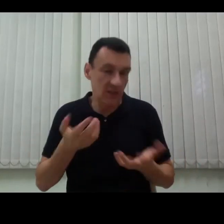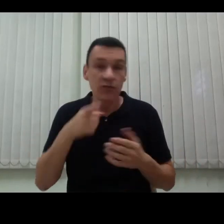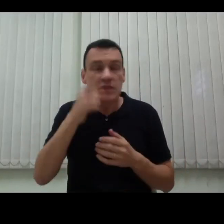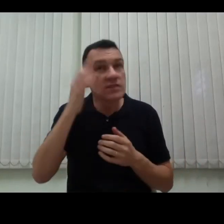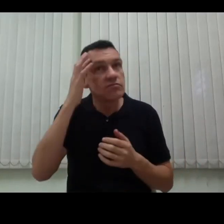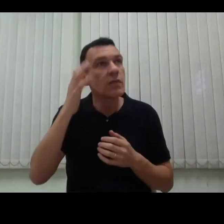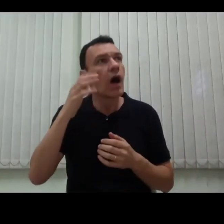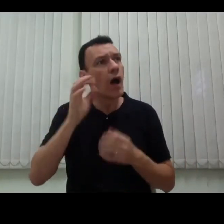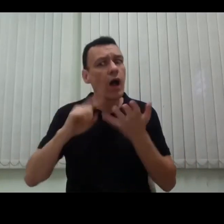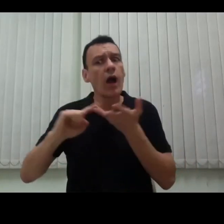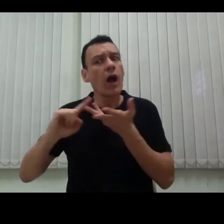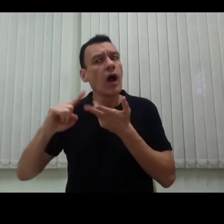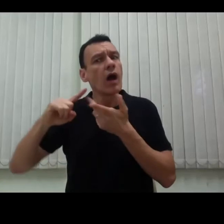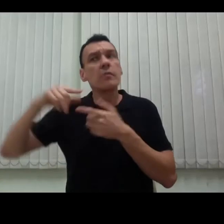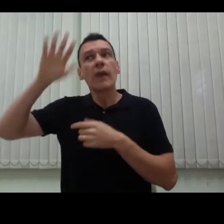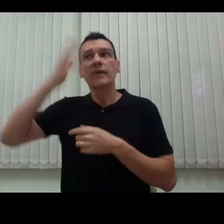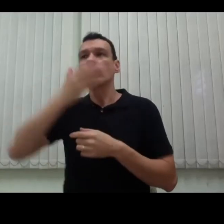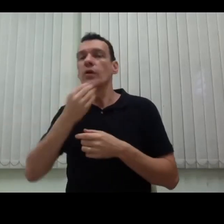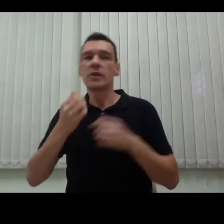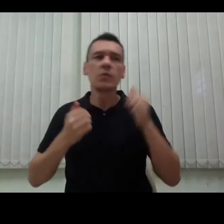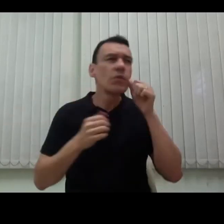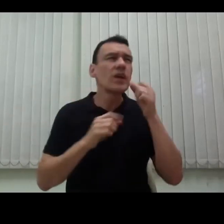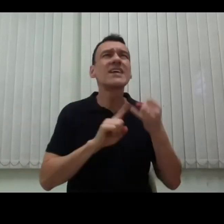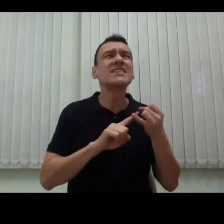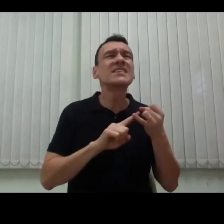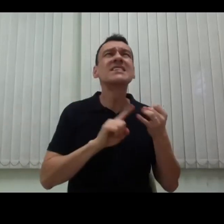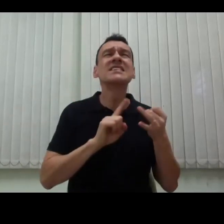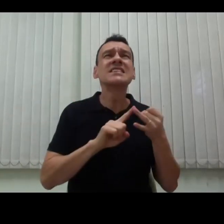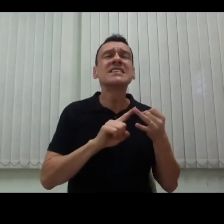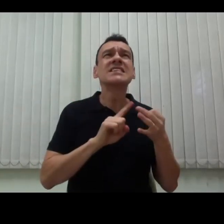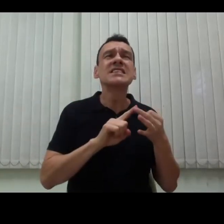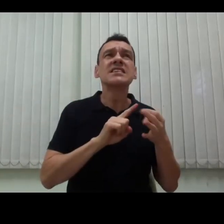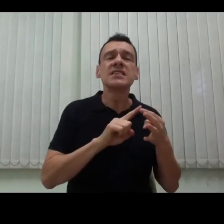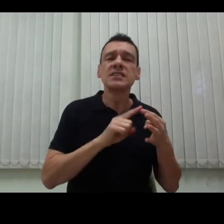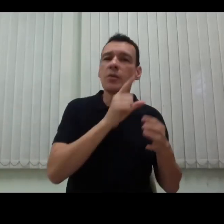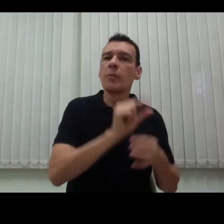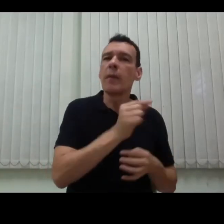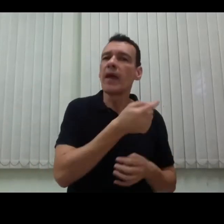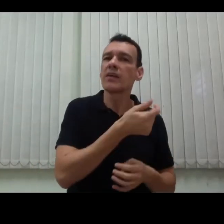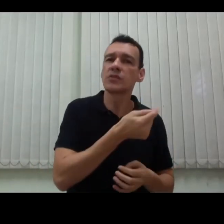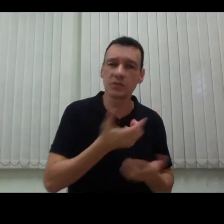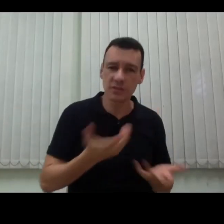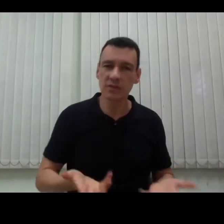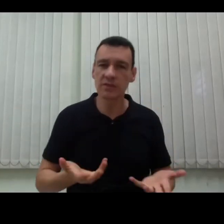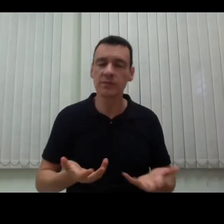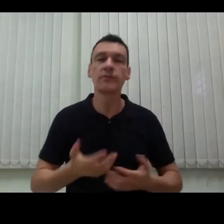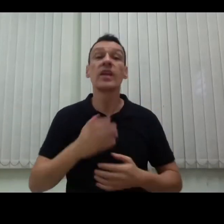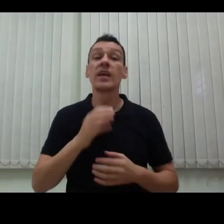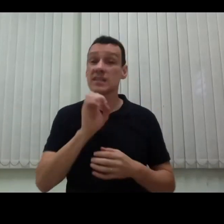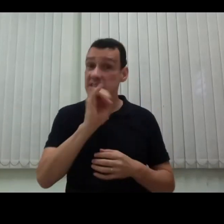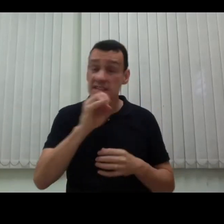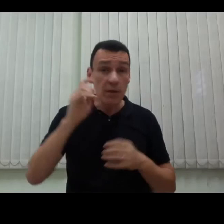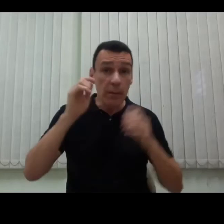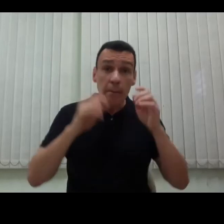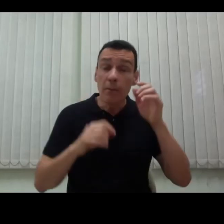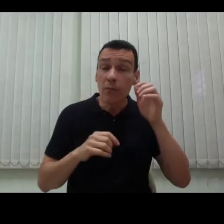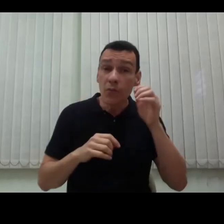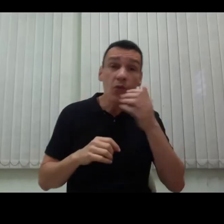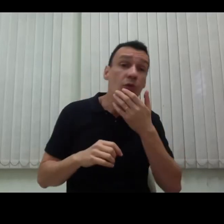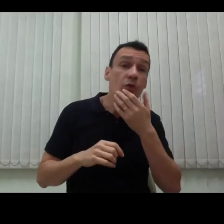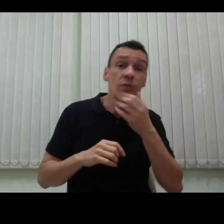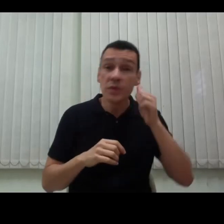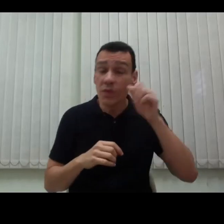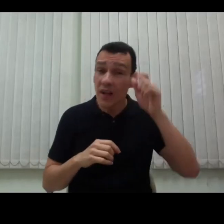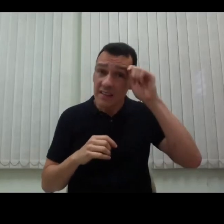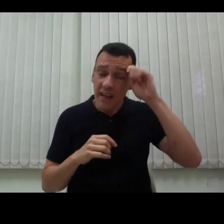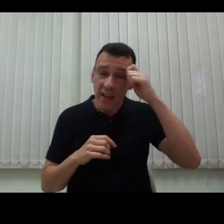vocês pensarem em escritores e escritoras negras, é possível, é provável, eu acho, que esse número se reduza, né? Se